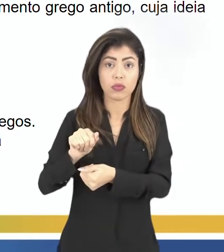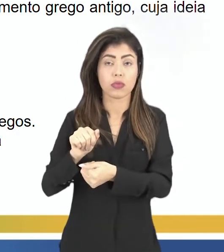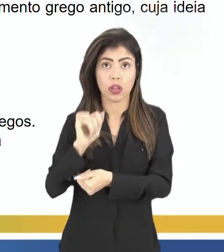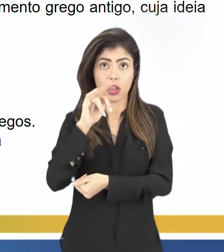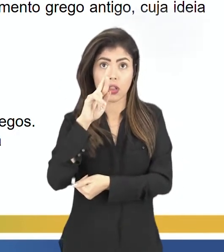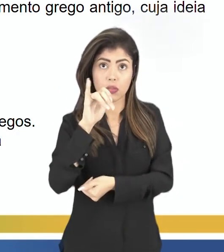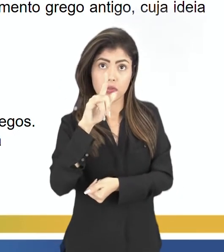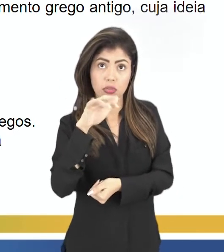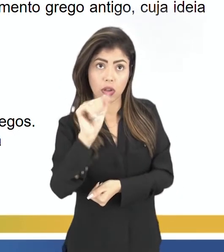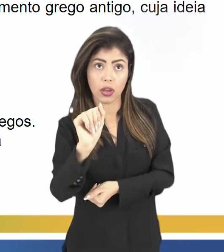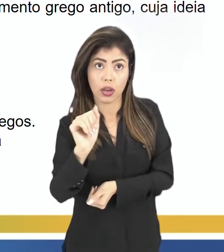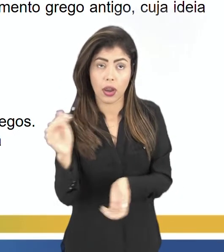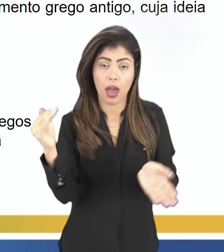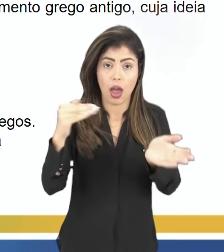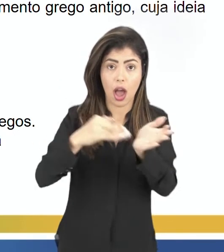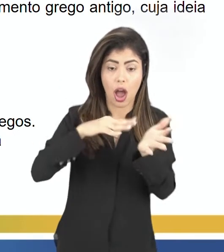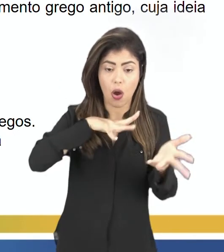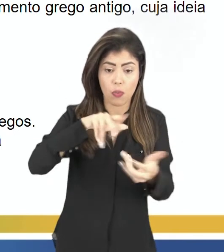conhecimento ilusório